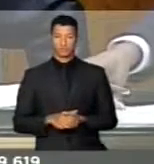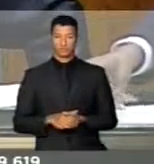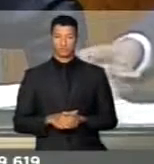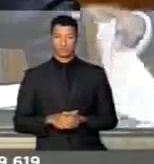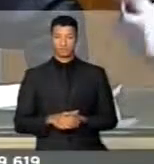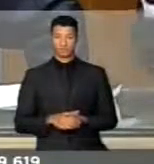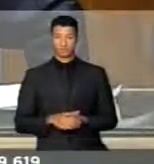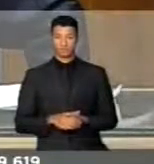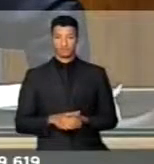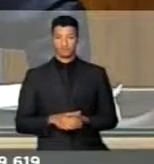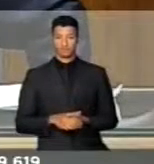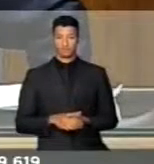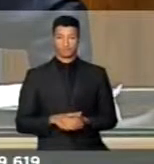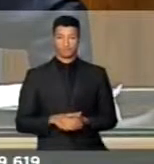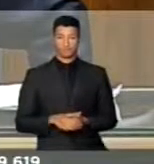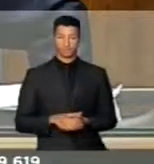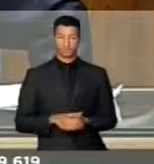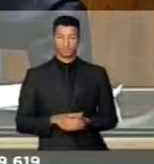PSB.